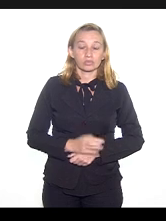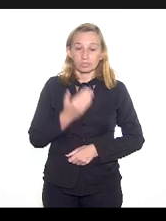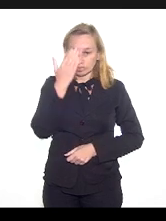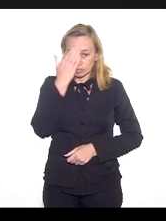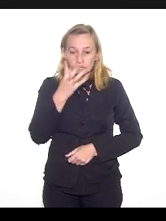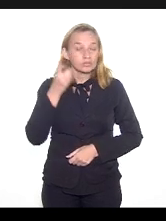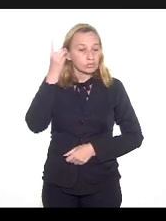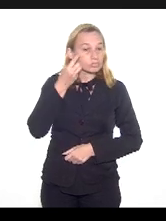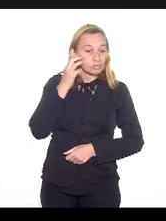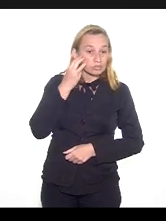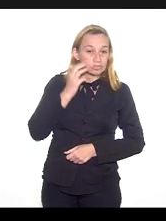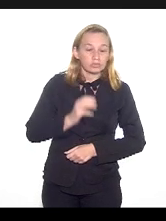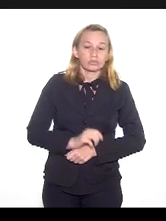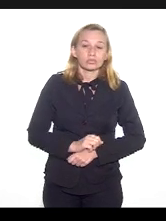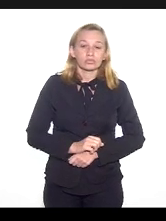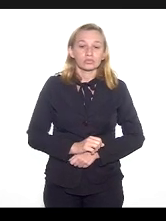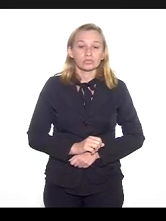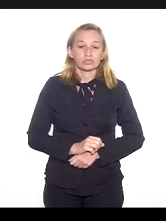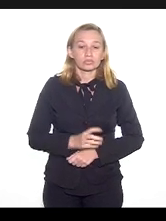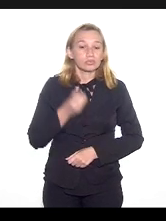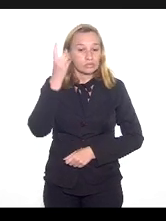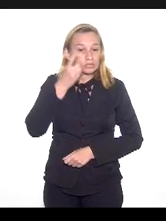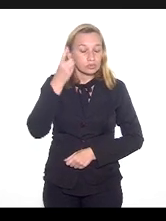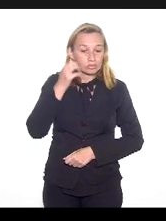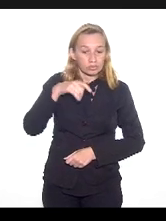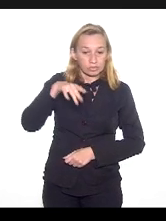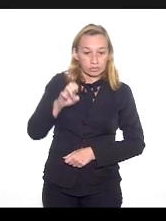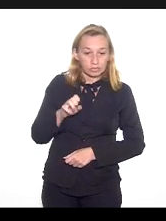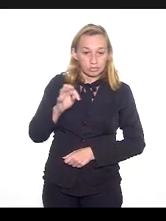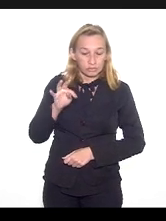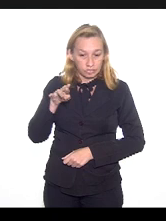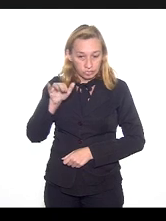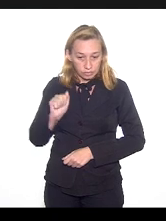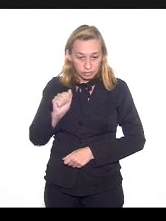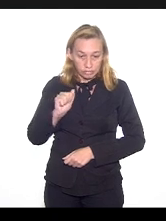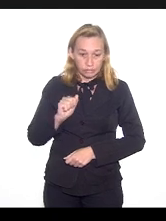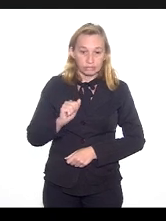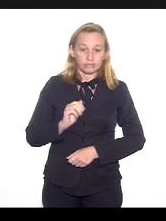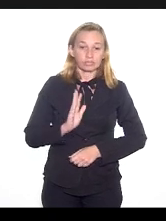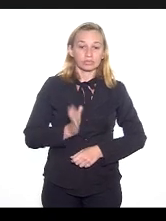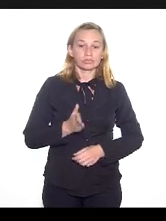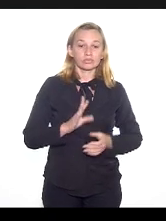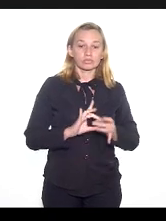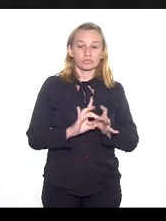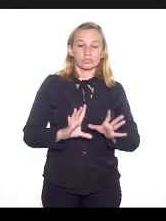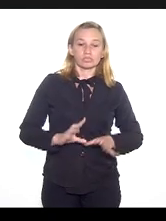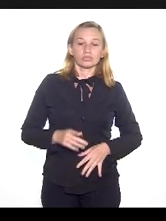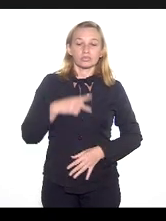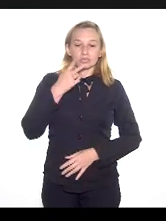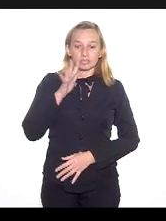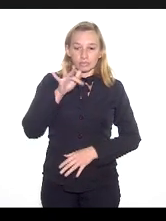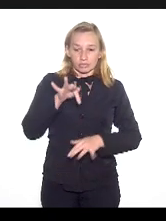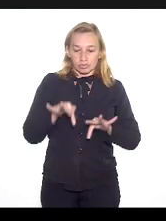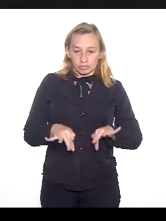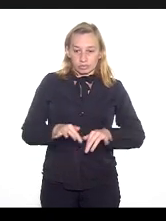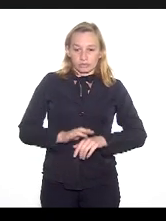Obrigado, deputado Valdec. Passa a palavra ao deputado Alexandre Freitas, já abriu seu microfone para fazer suas considerações